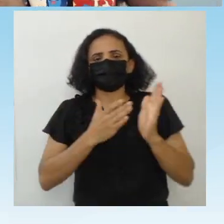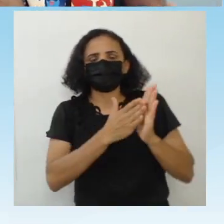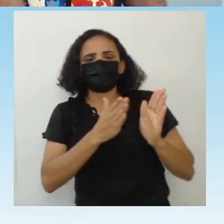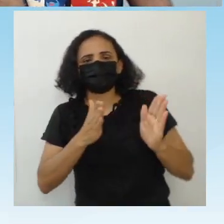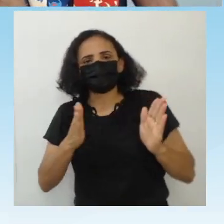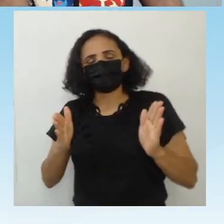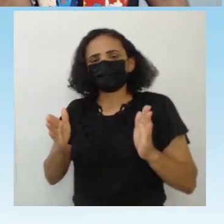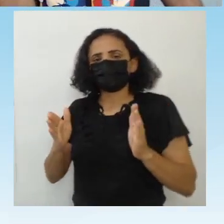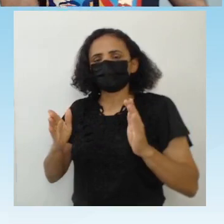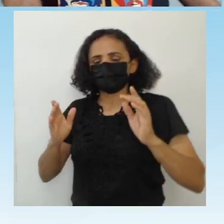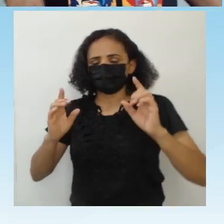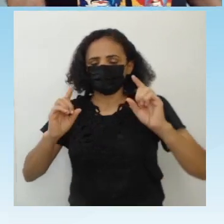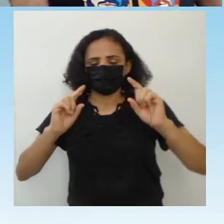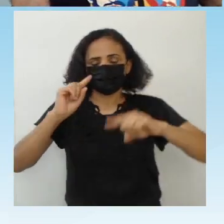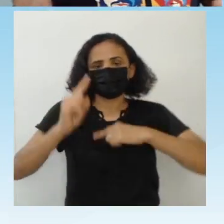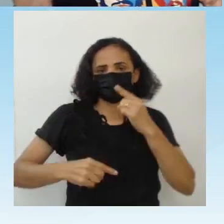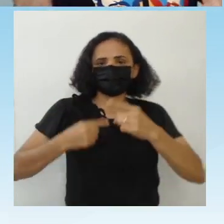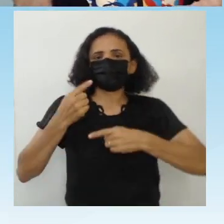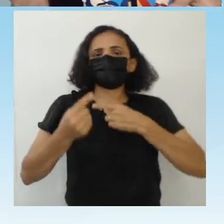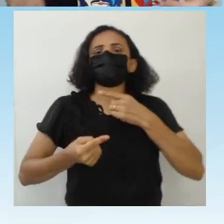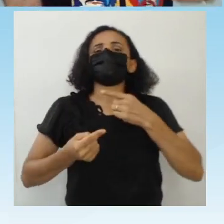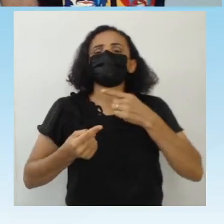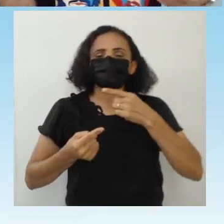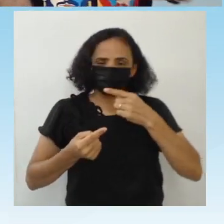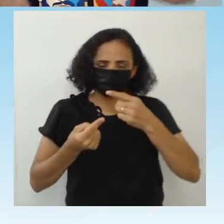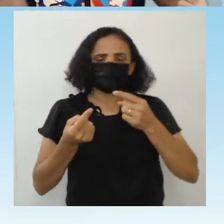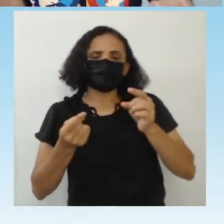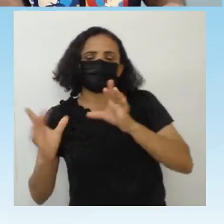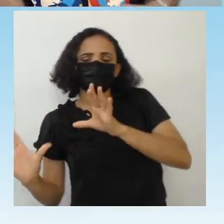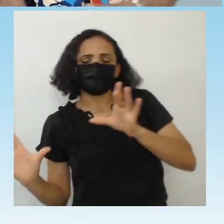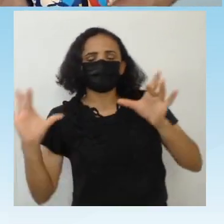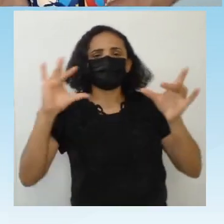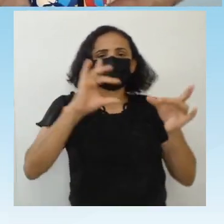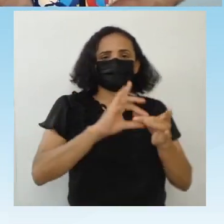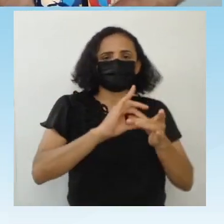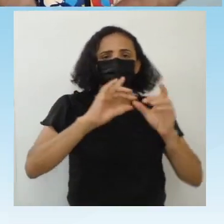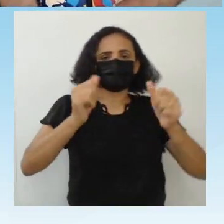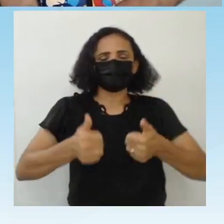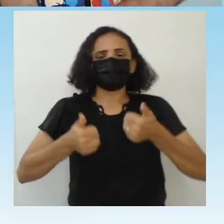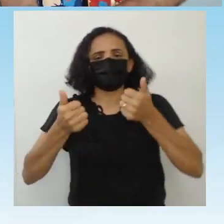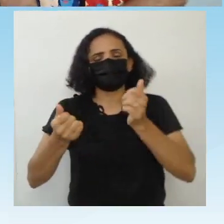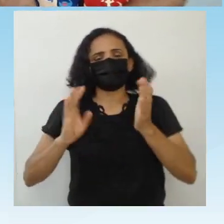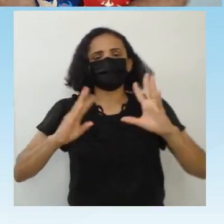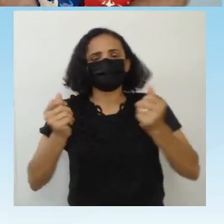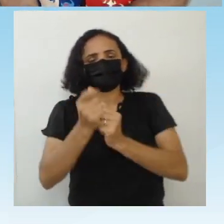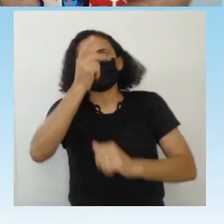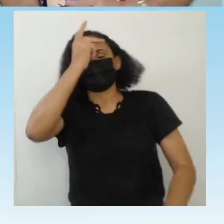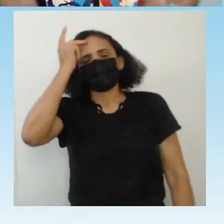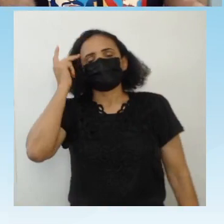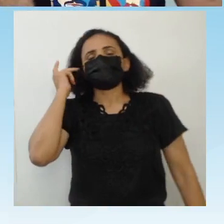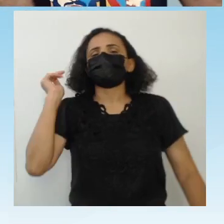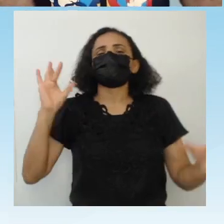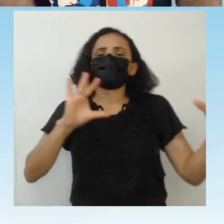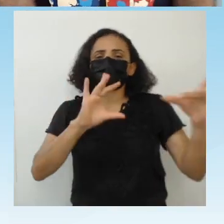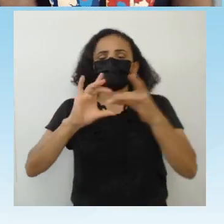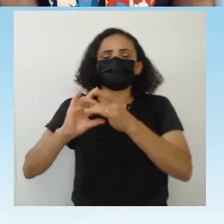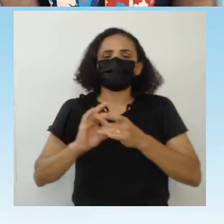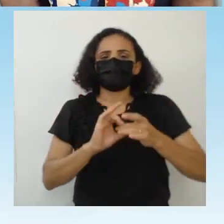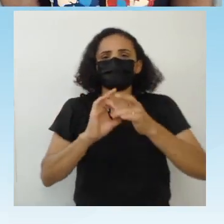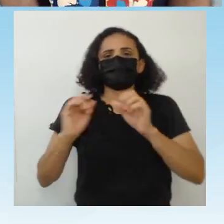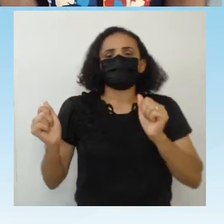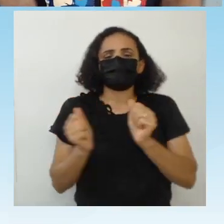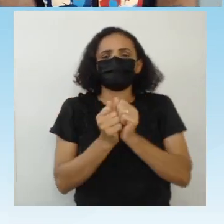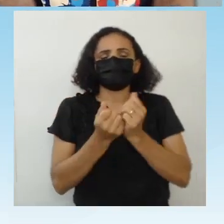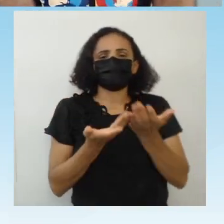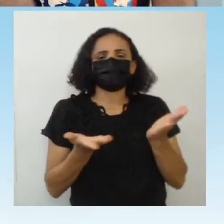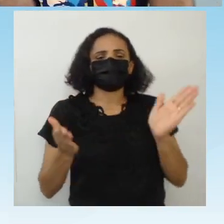esse empoderamento, né? E de agregar valores positivos às pessoas, né? Que se unem em prol de uma causa